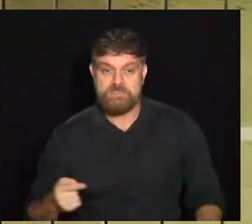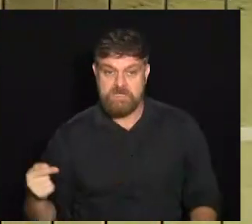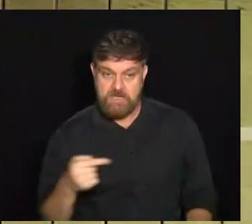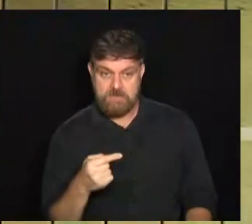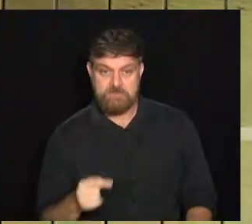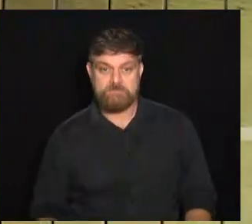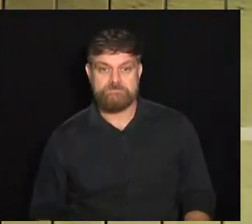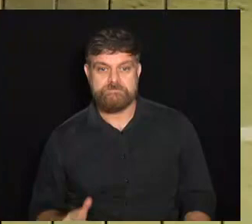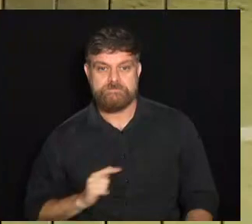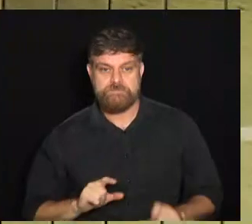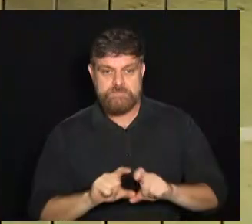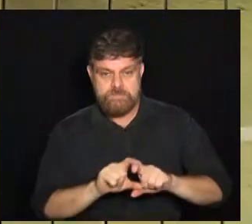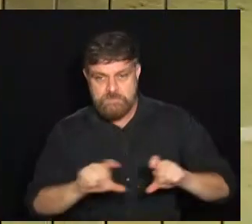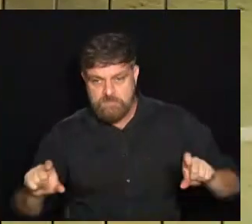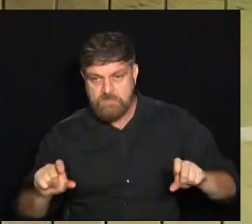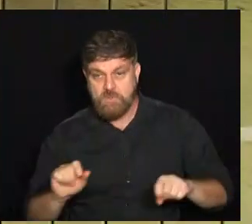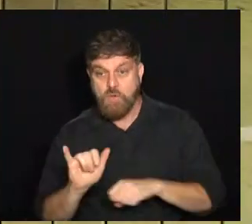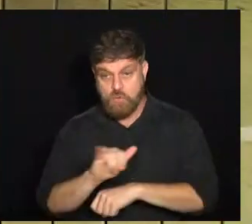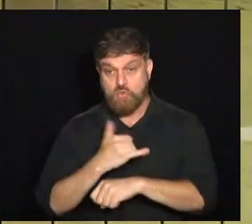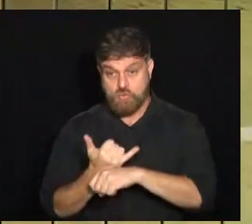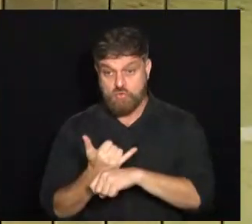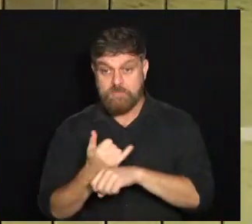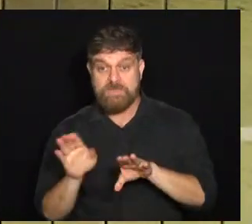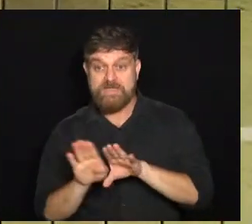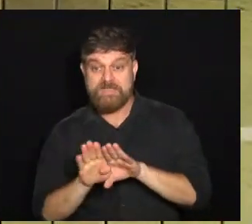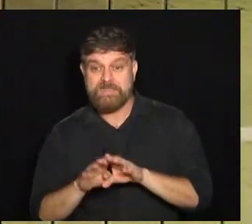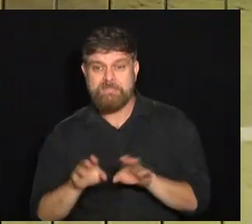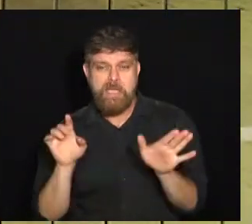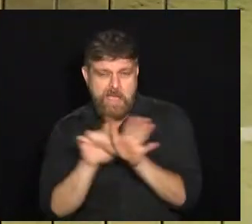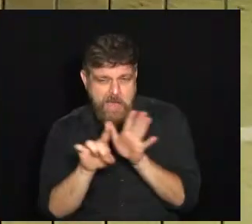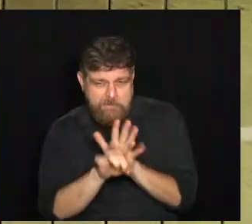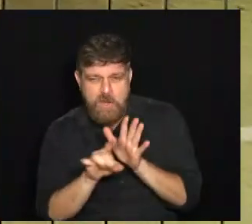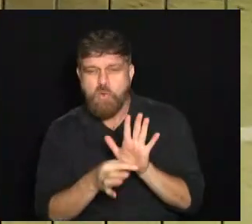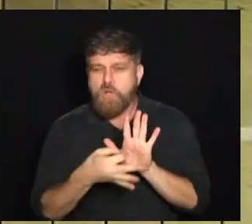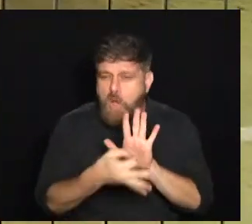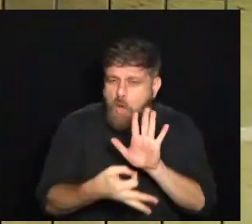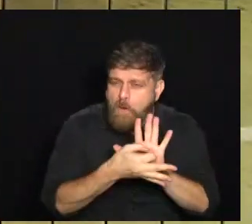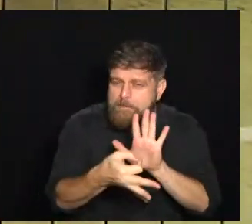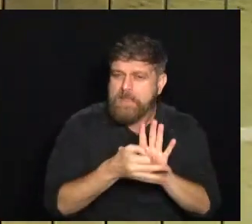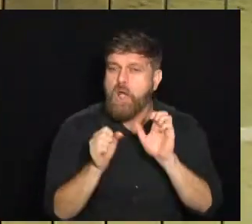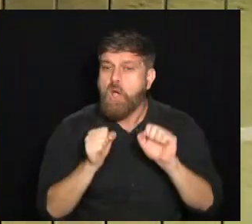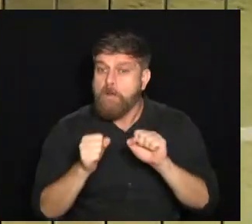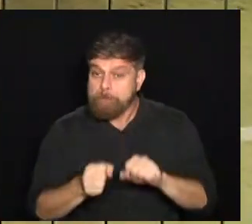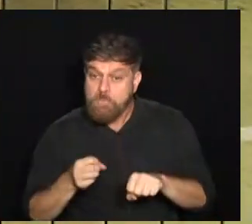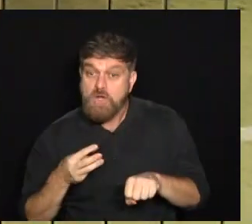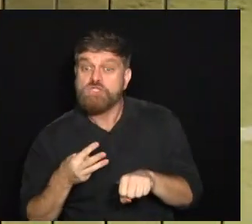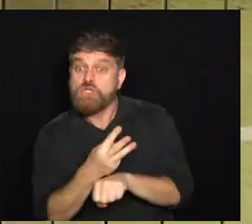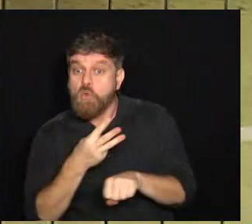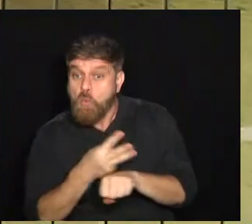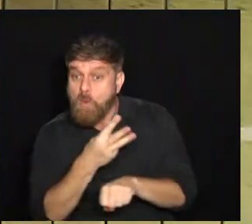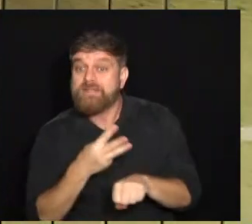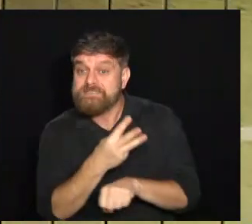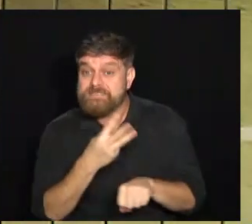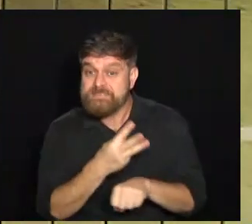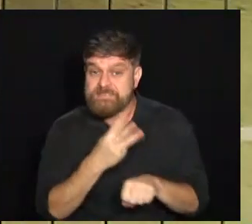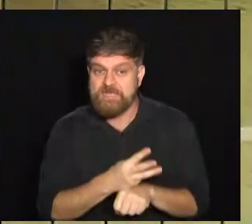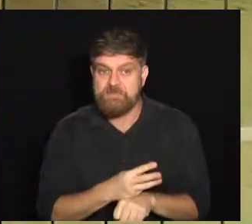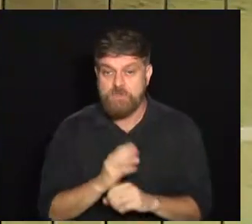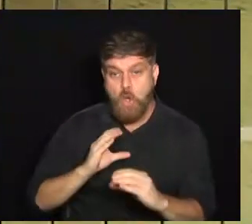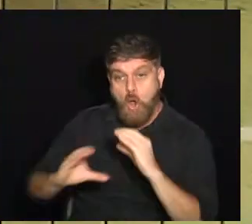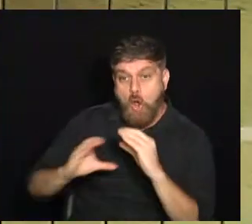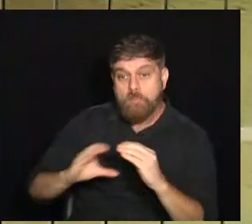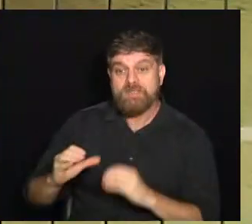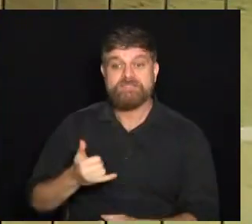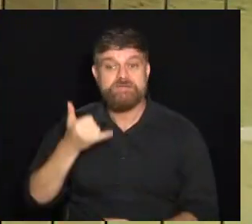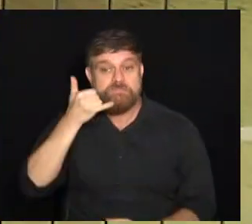esse que aparece na sua tela, e também pode mandar perguntas e sugestões pelo nosso canal Direto com Você. É esse